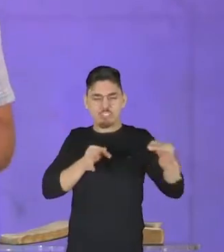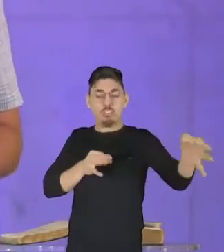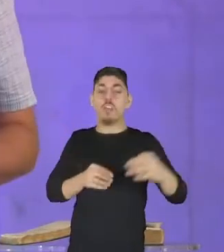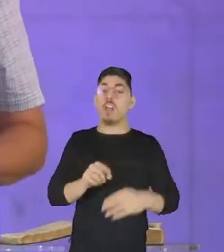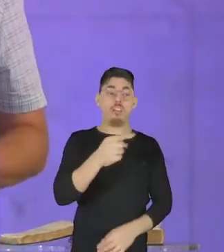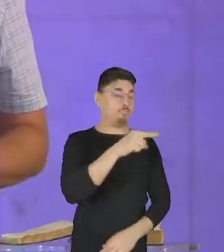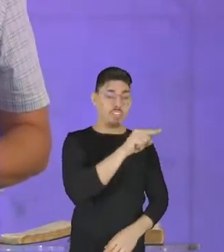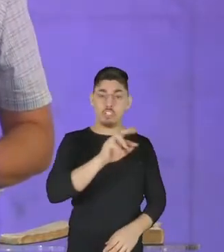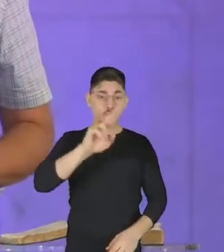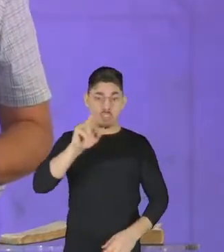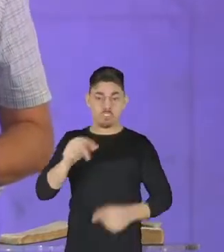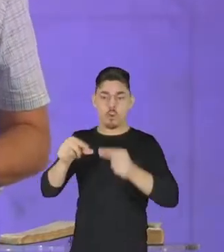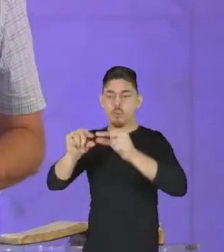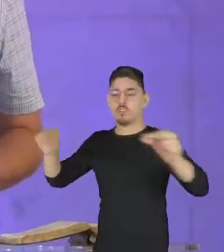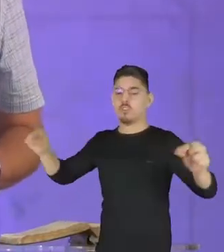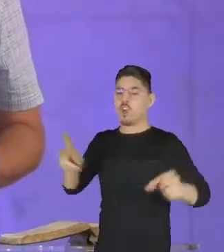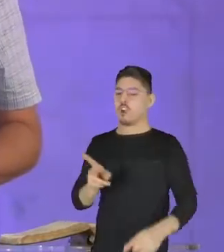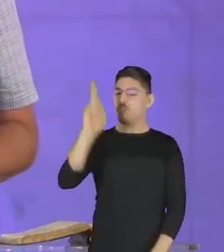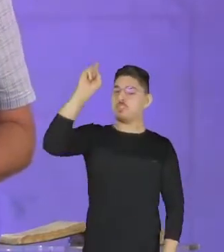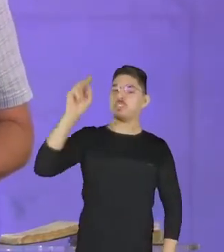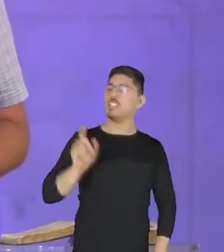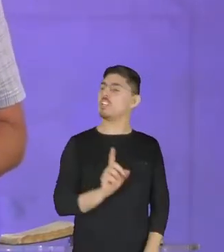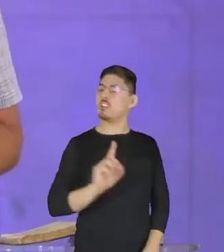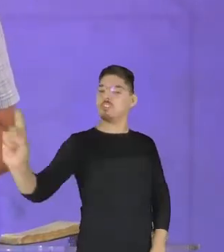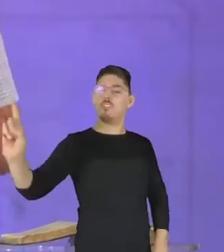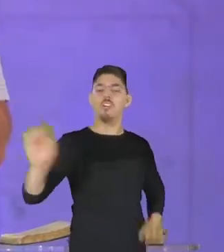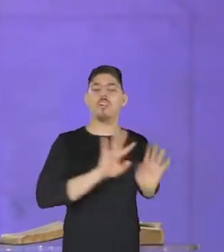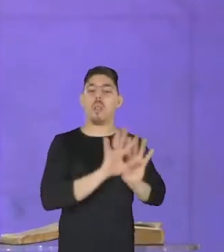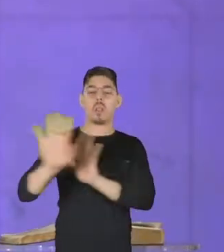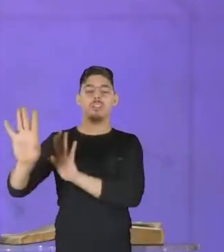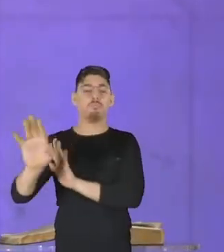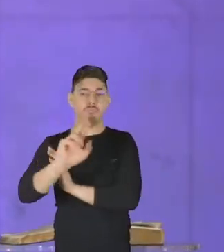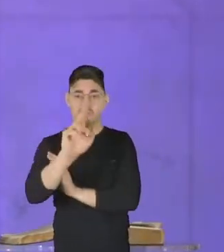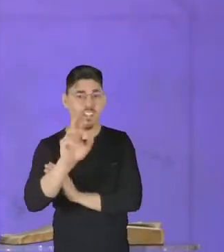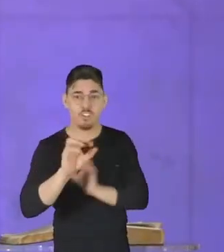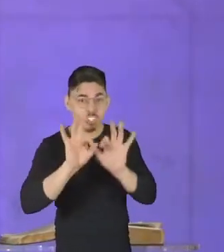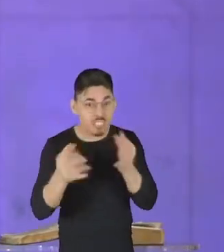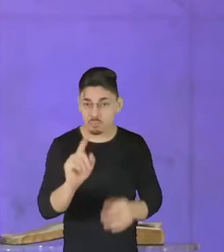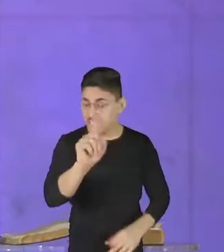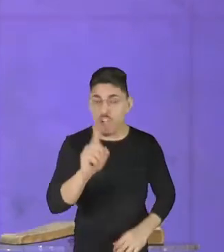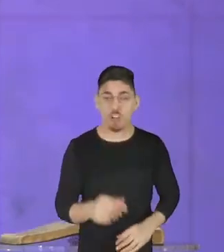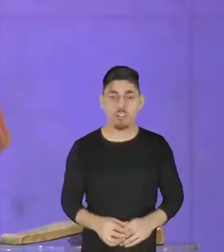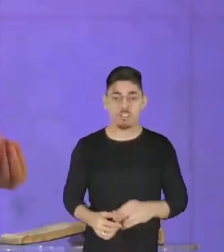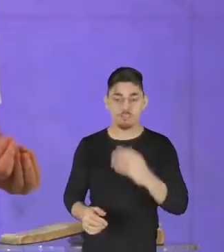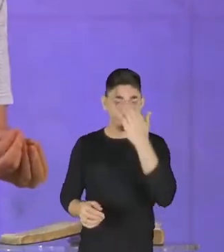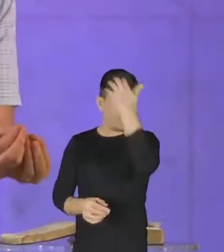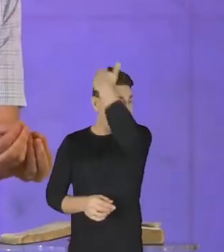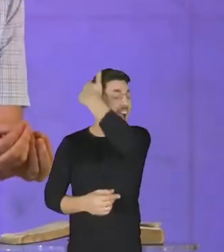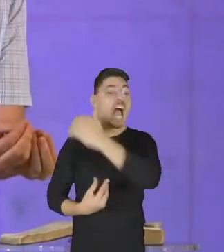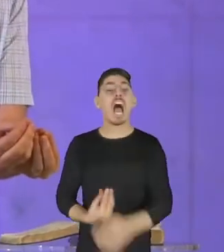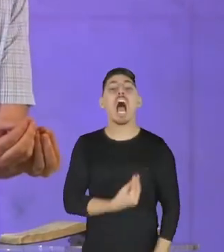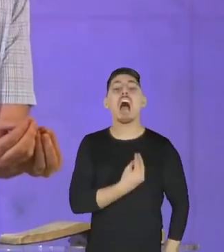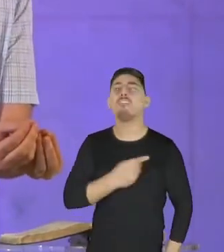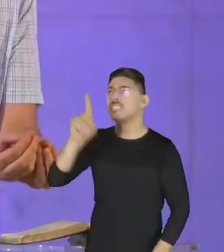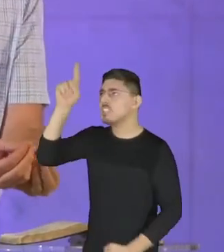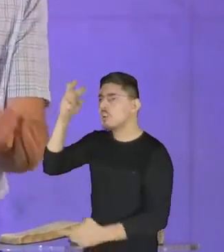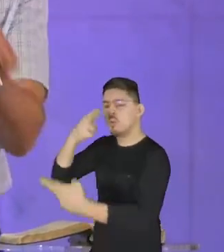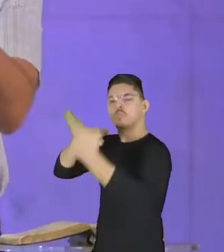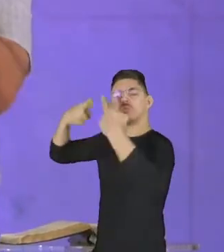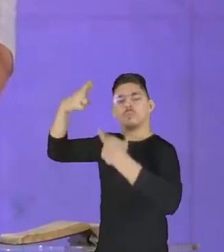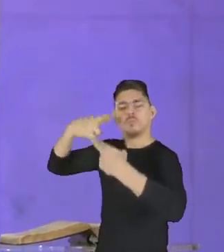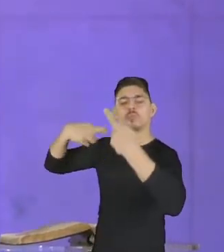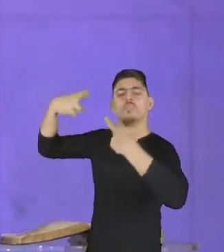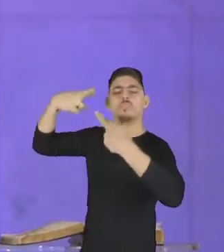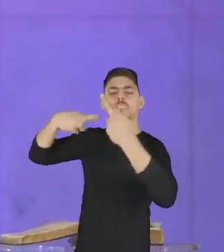fita e entraram. Dias de luta, dias de glória, resume a vida como ela é, a nossa vida com Deus.